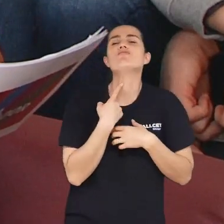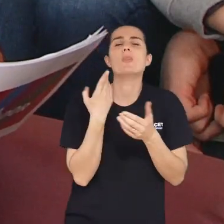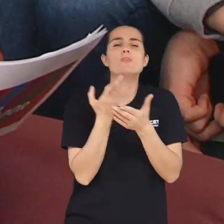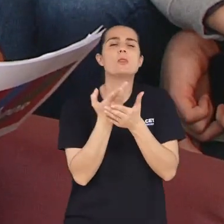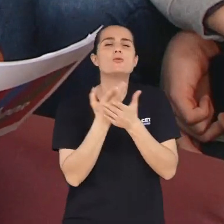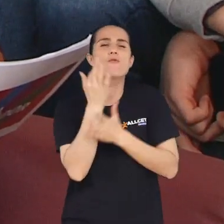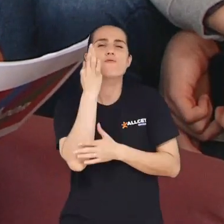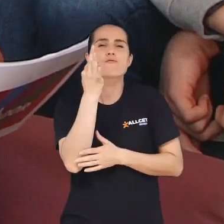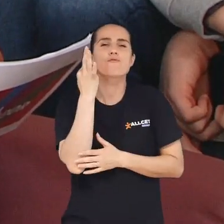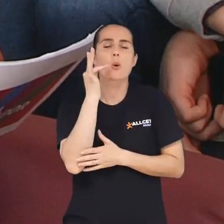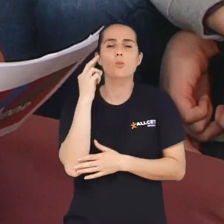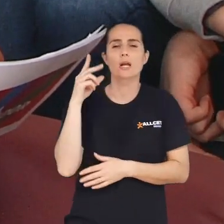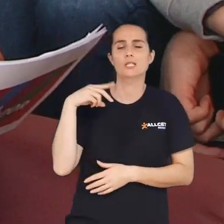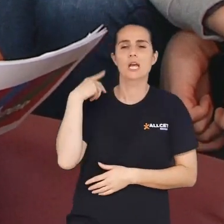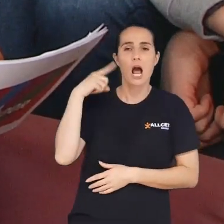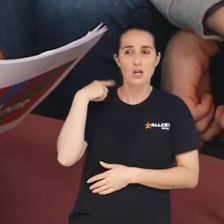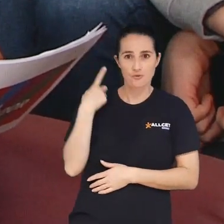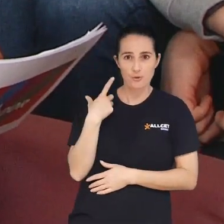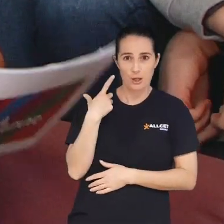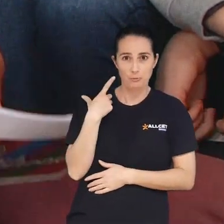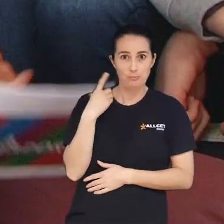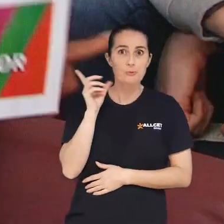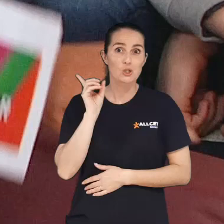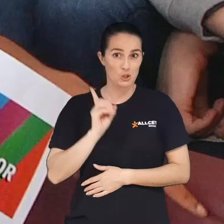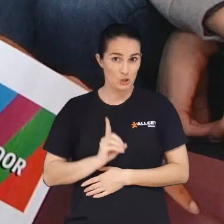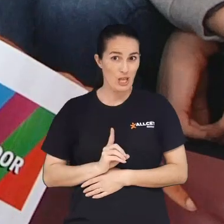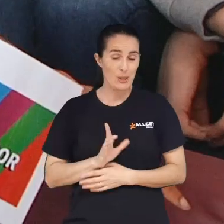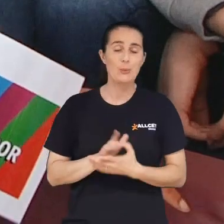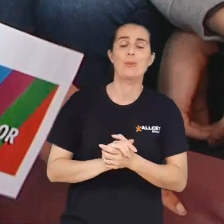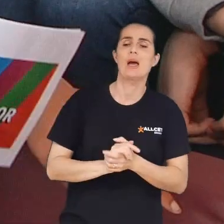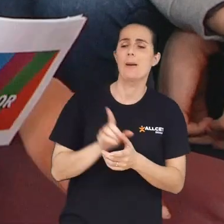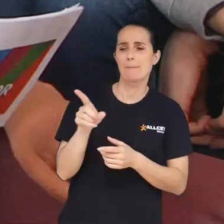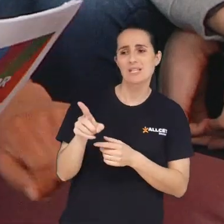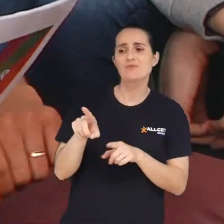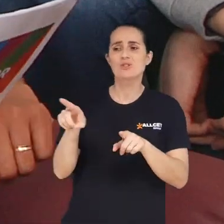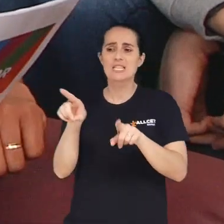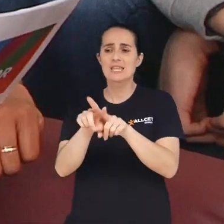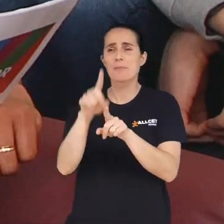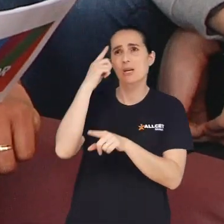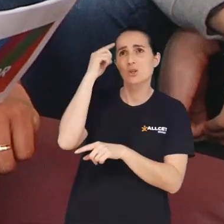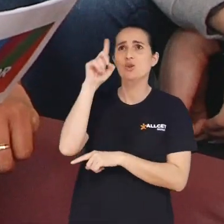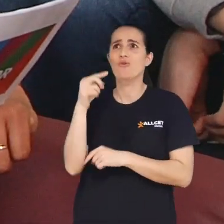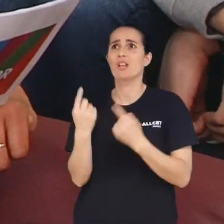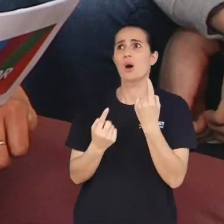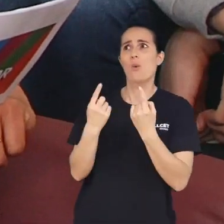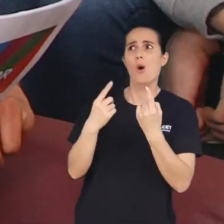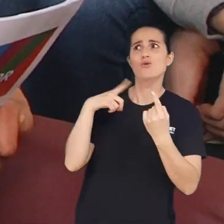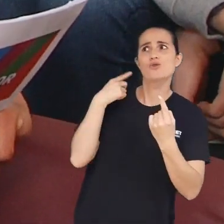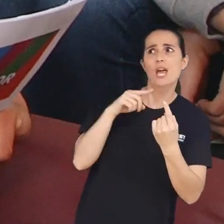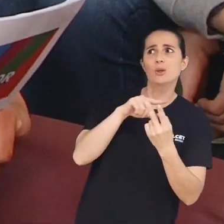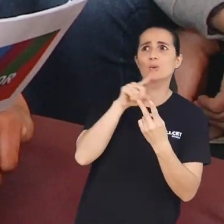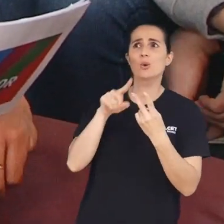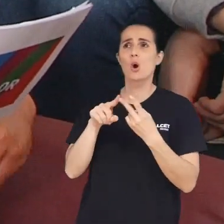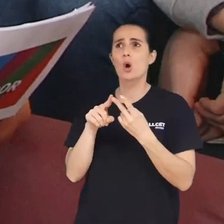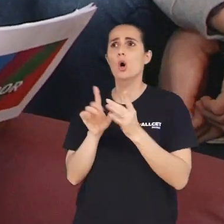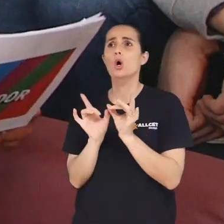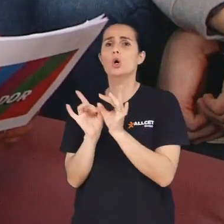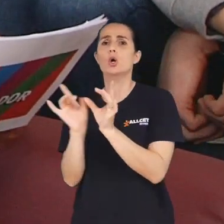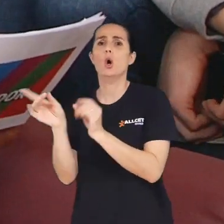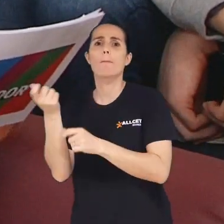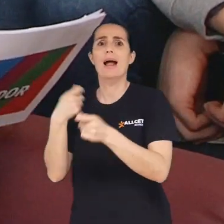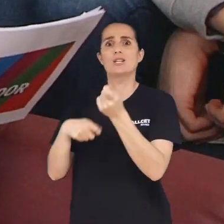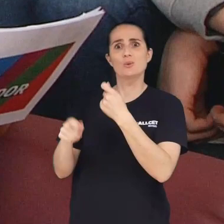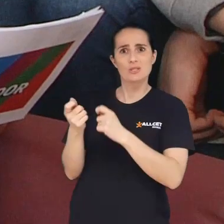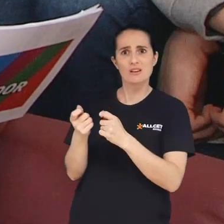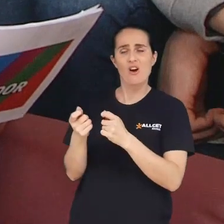Mas você ficou bastante em dúvida com relação ao comércio exterior também. Você chegou a exercer a formação em